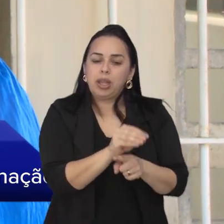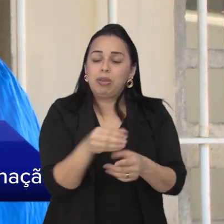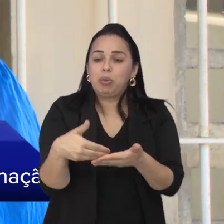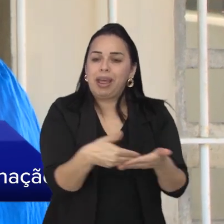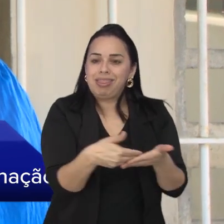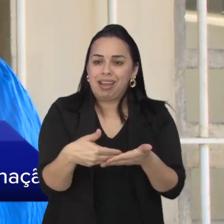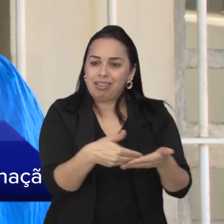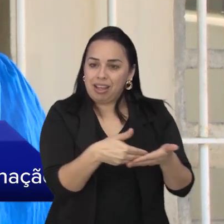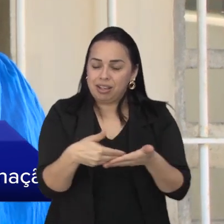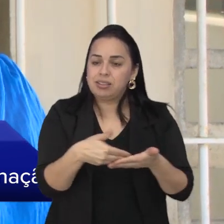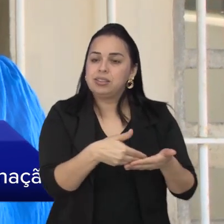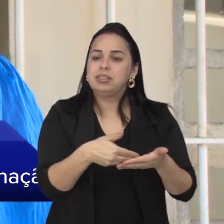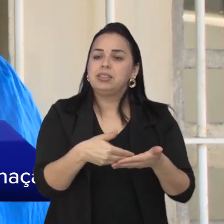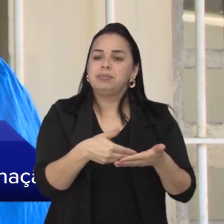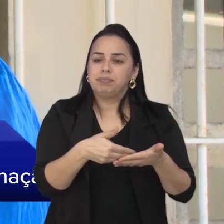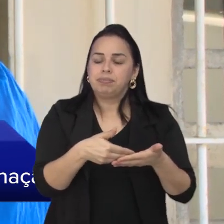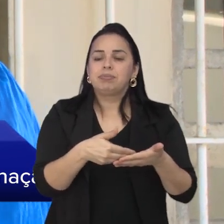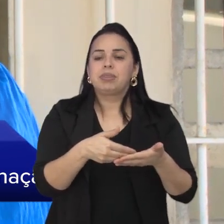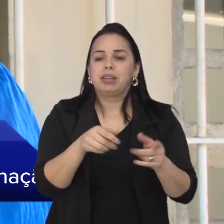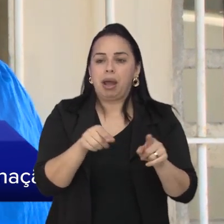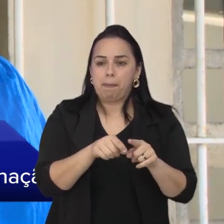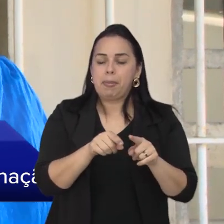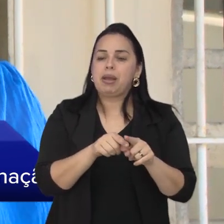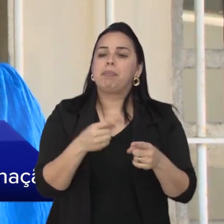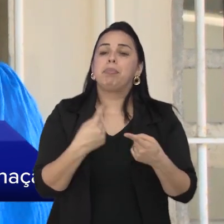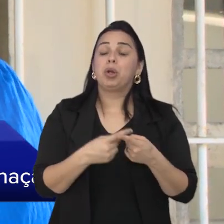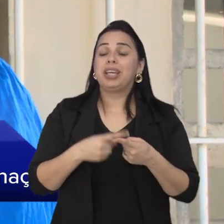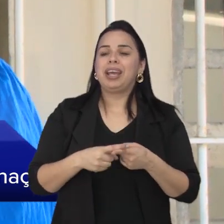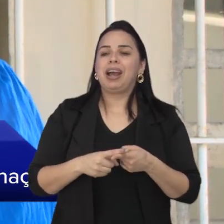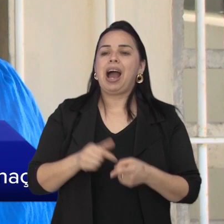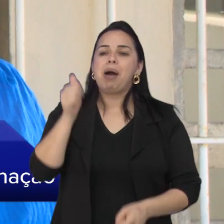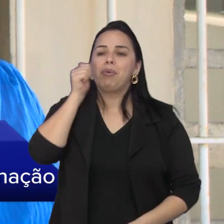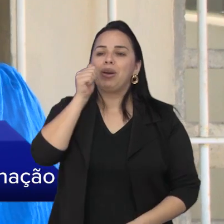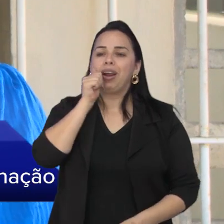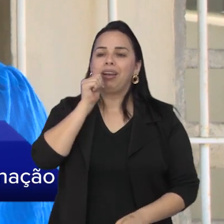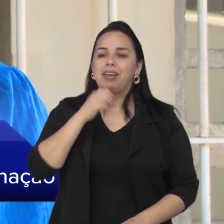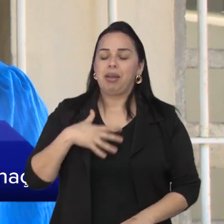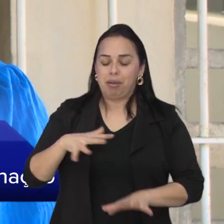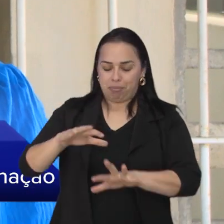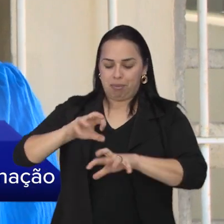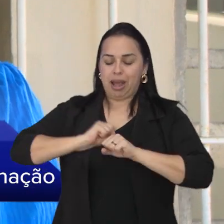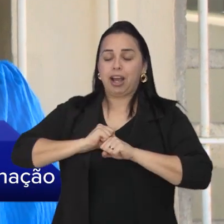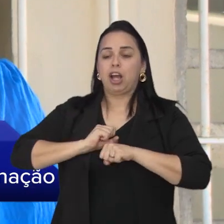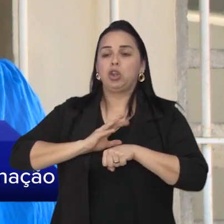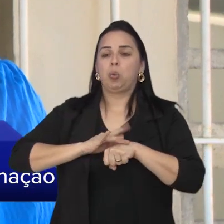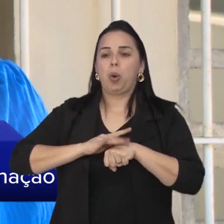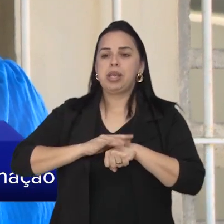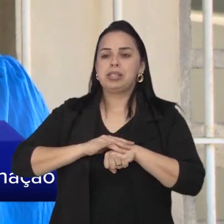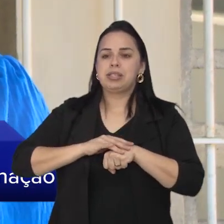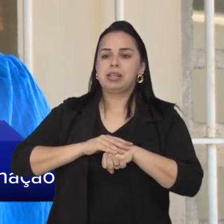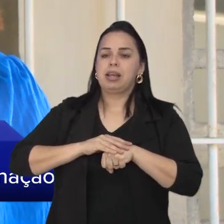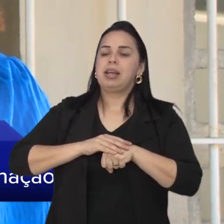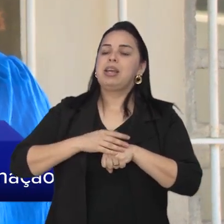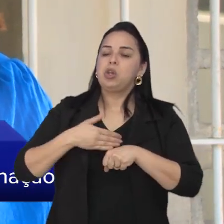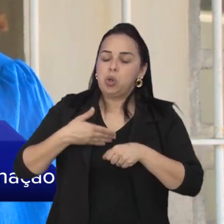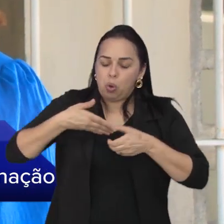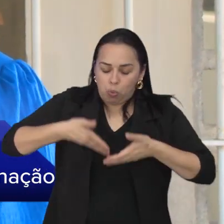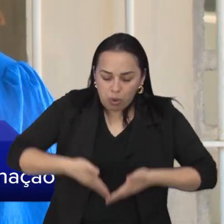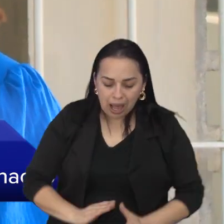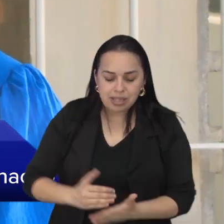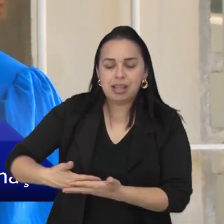vai proteger essa criança até iniciar a coqueluche, tem uma transmissão transplacentária, até iniciar essa vacina, quando